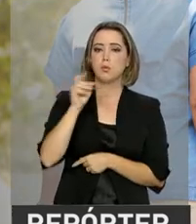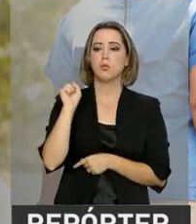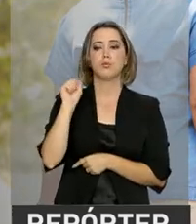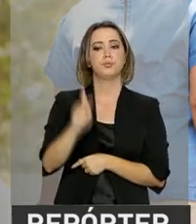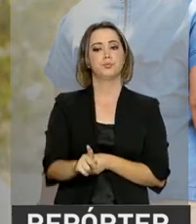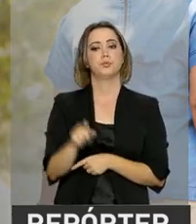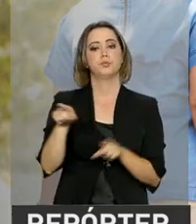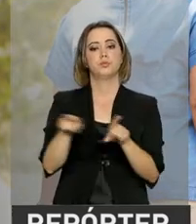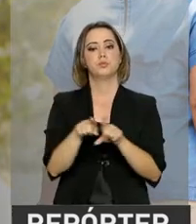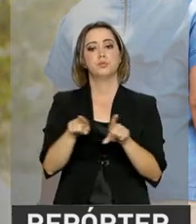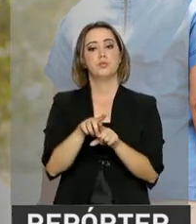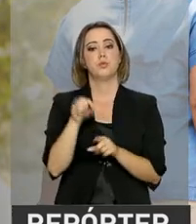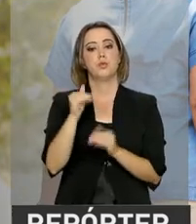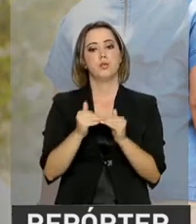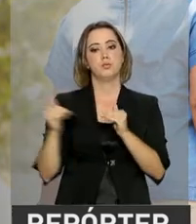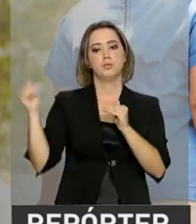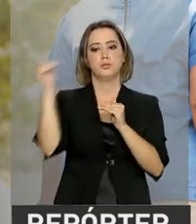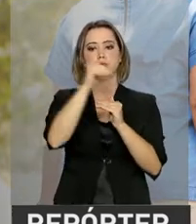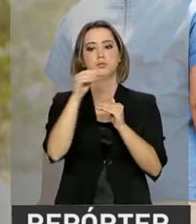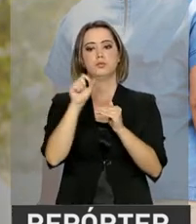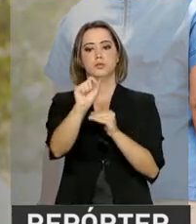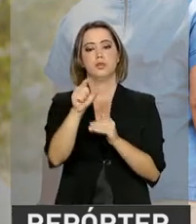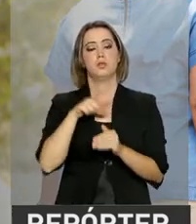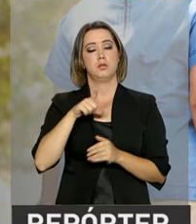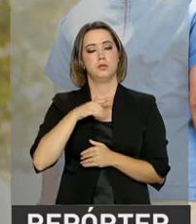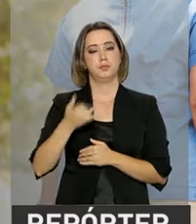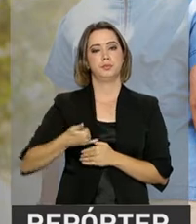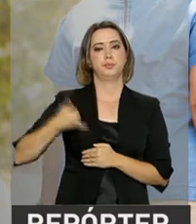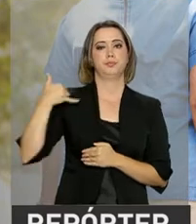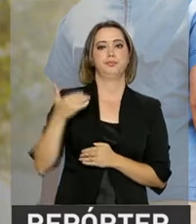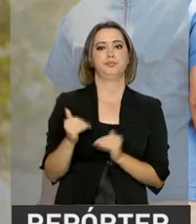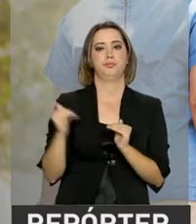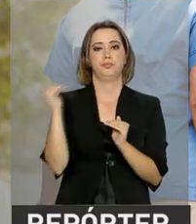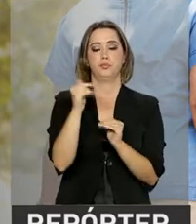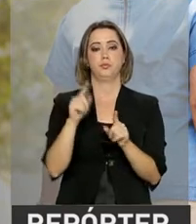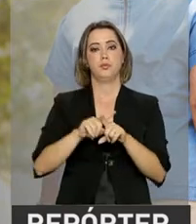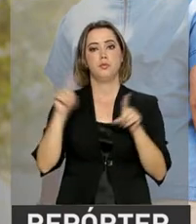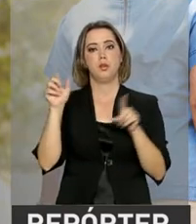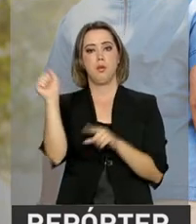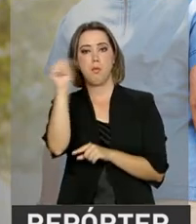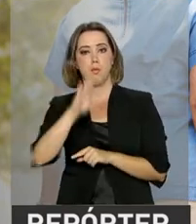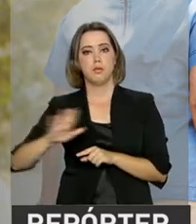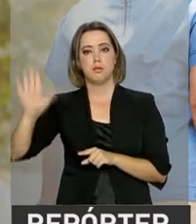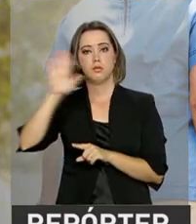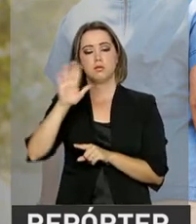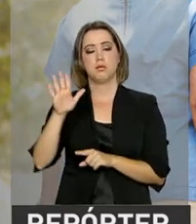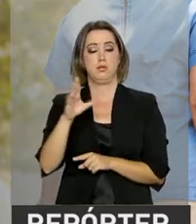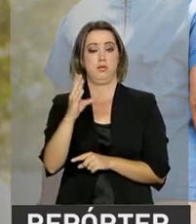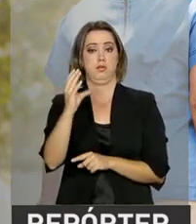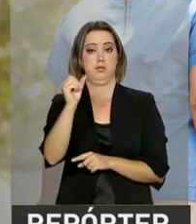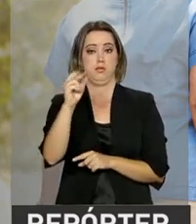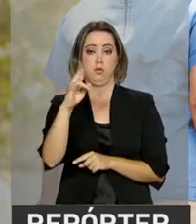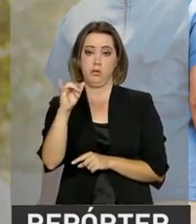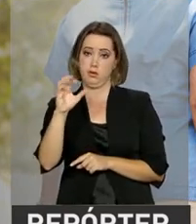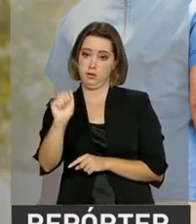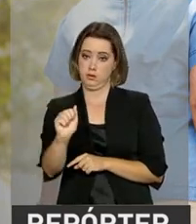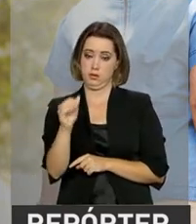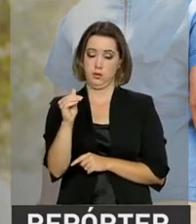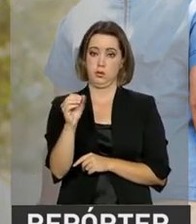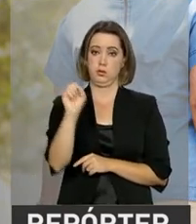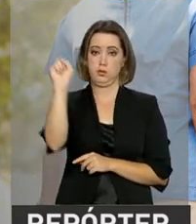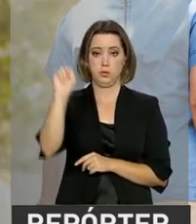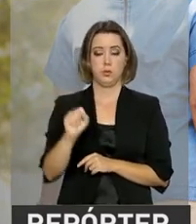dos cidadãos, este número também é maior do que no Brasil. Já na Ásia, na Coreia do Sul, a idade para se aposentar